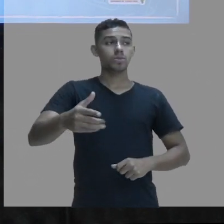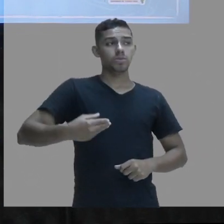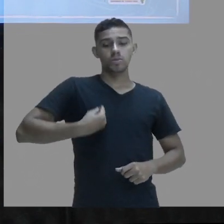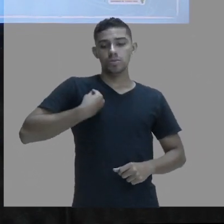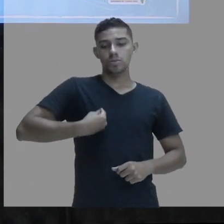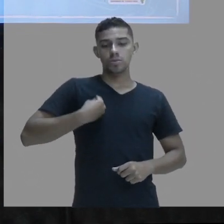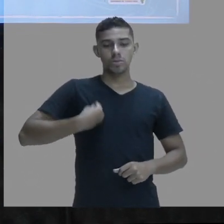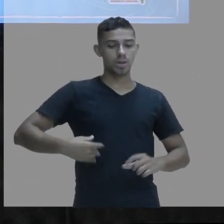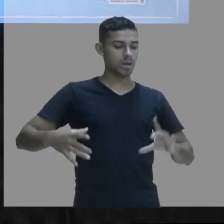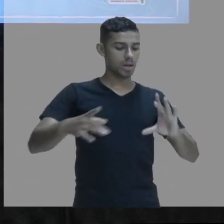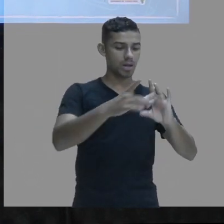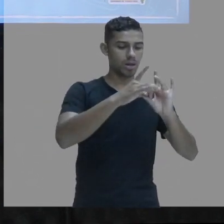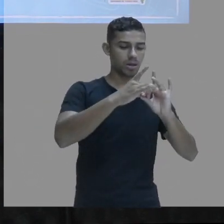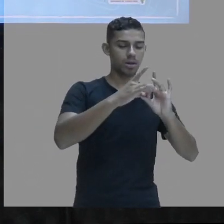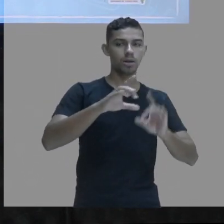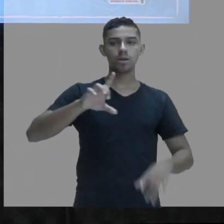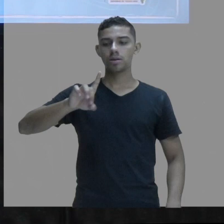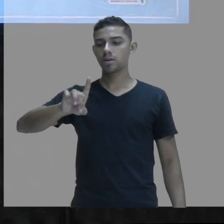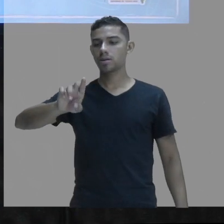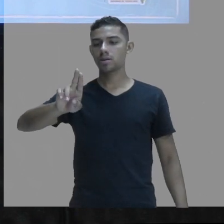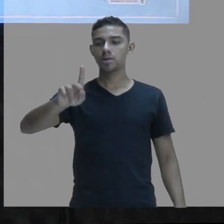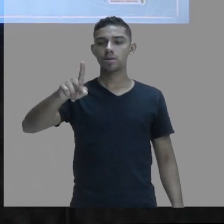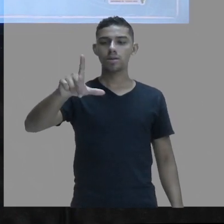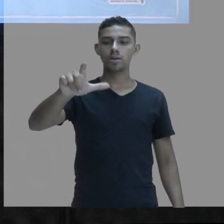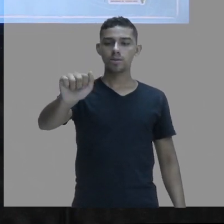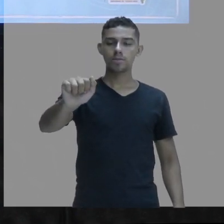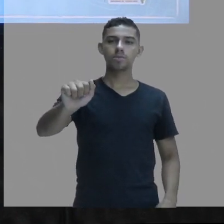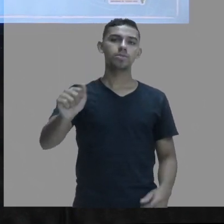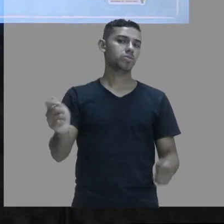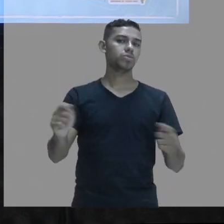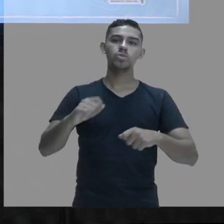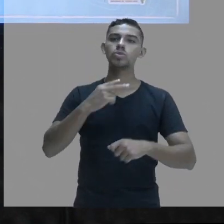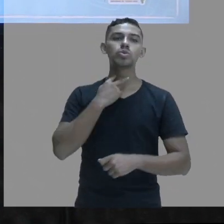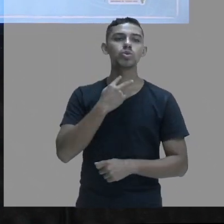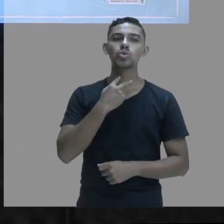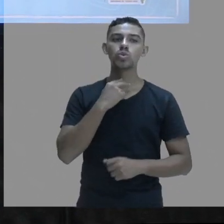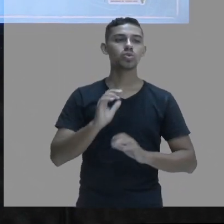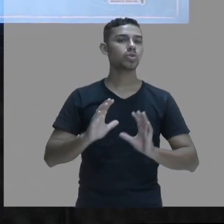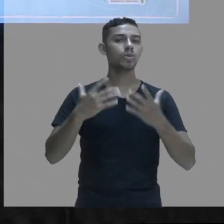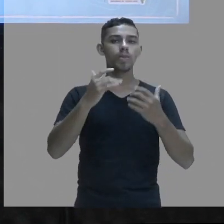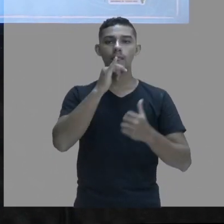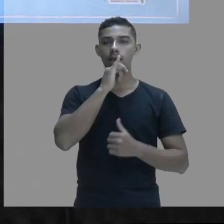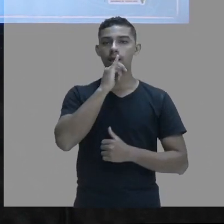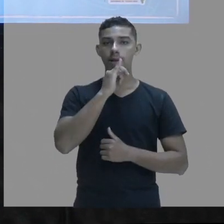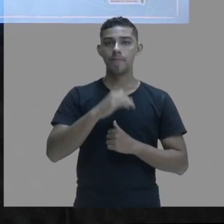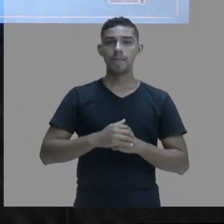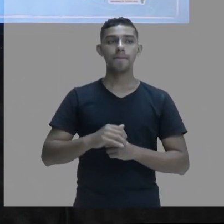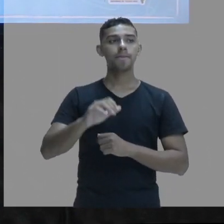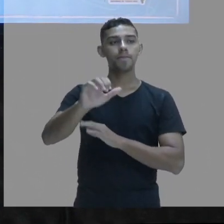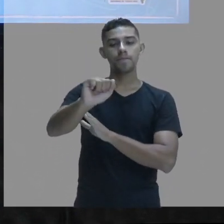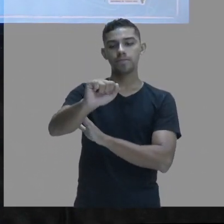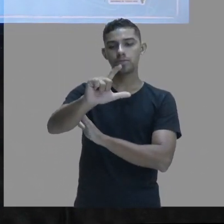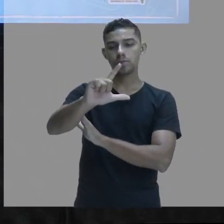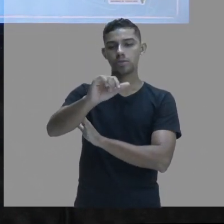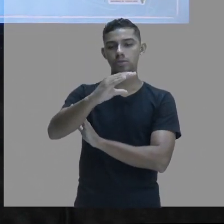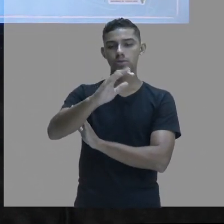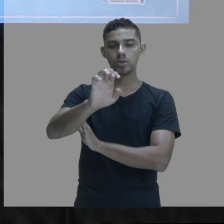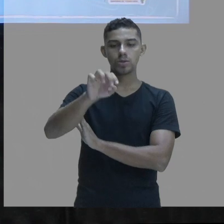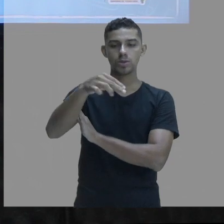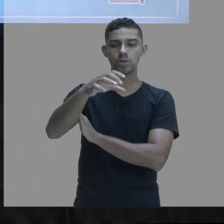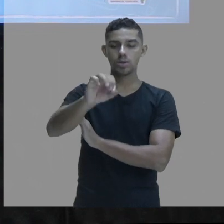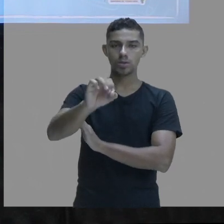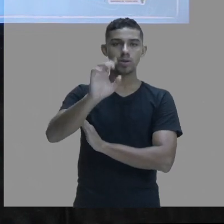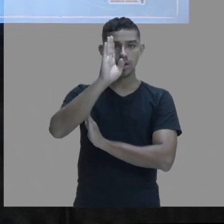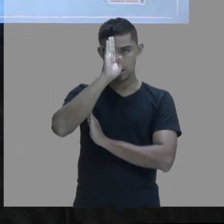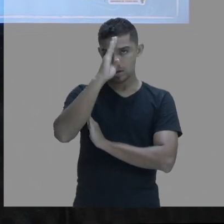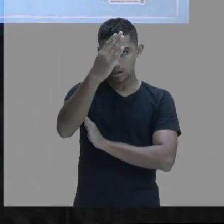da ligação dupla. Então, isso não pode acontecer. No caso dos alcenos, a cadeia principal é a maior sequência de átomos